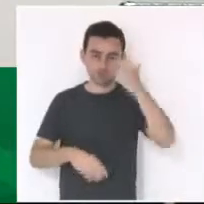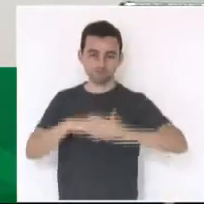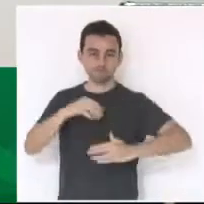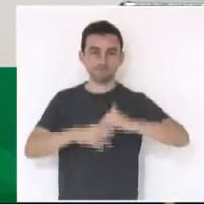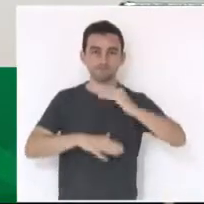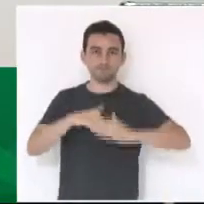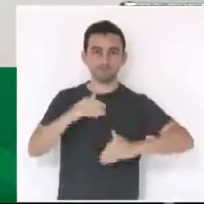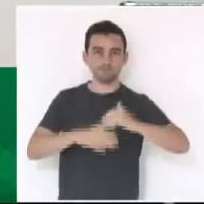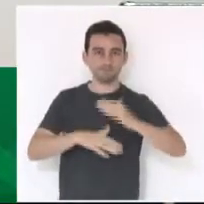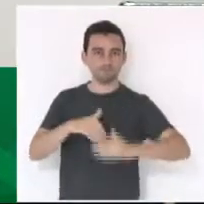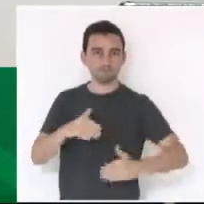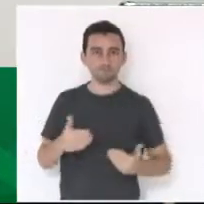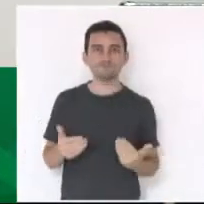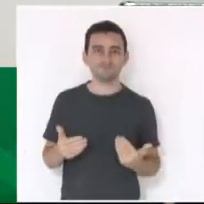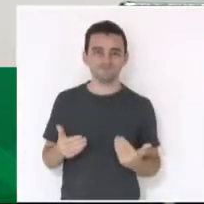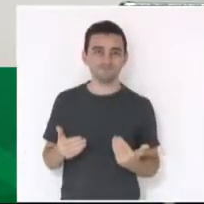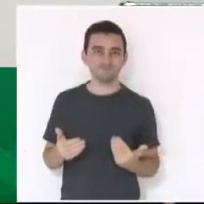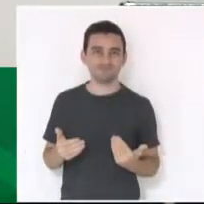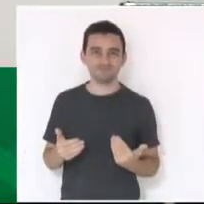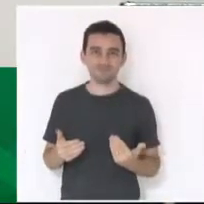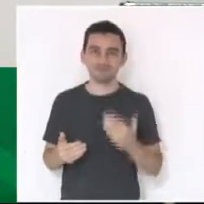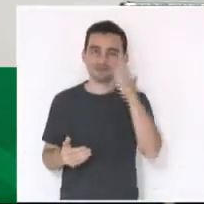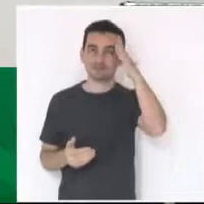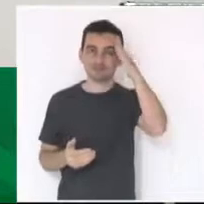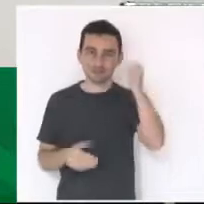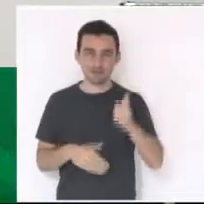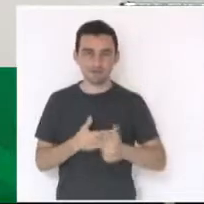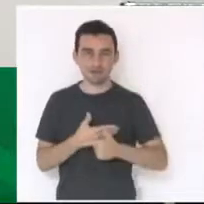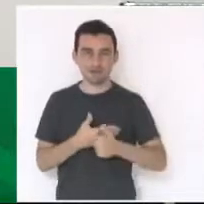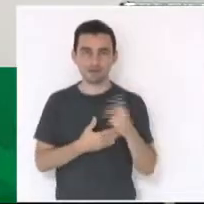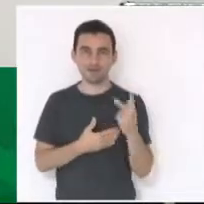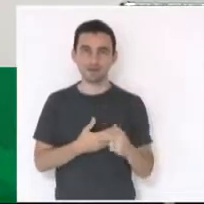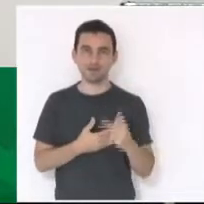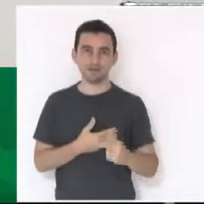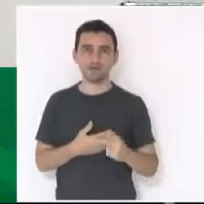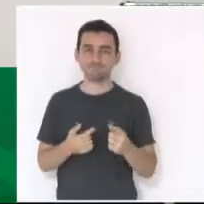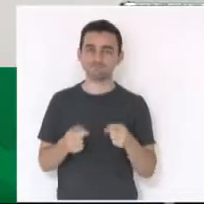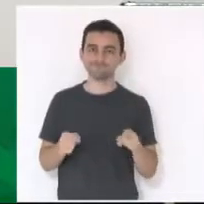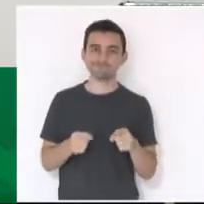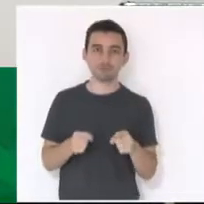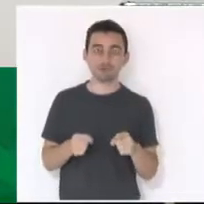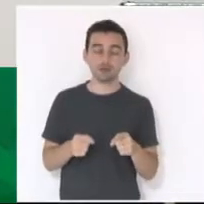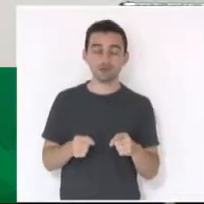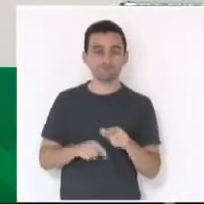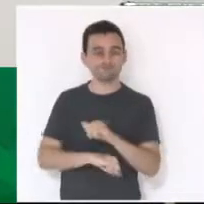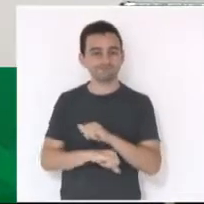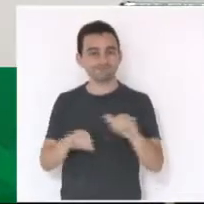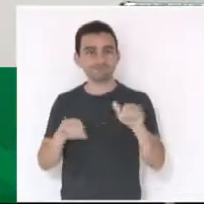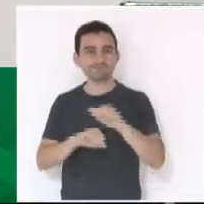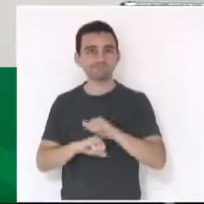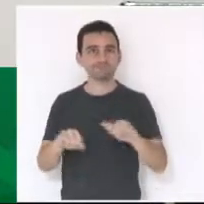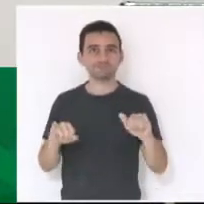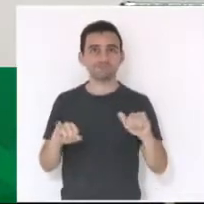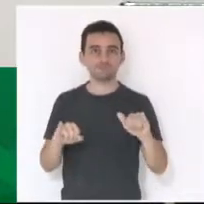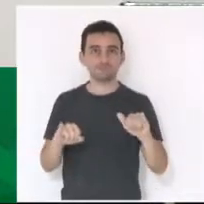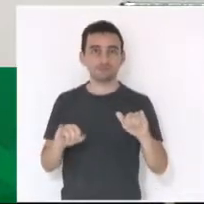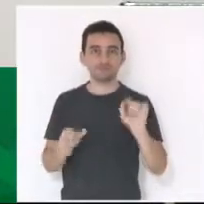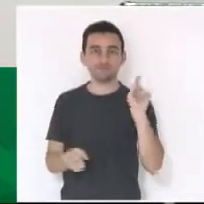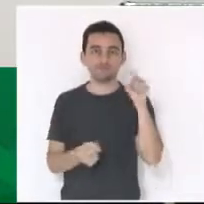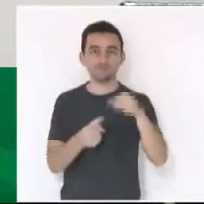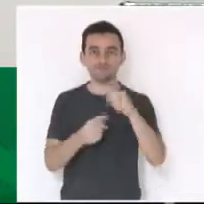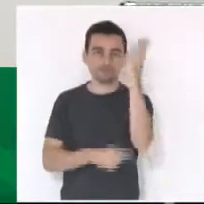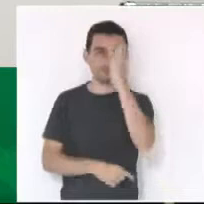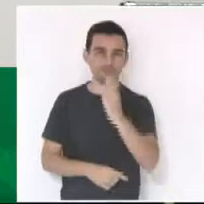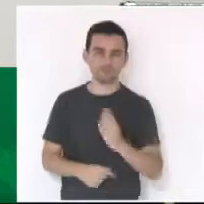e consciente de seu papel na condução de uma nova mensagem na perspectiva de que o